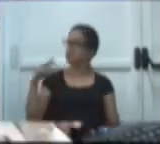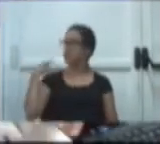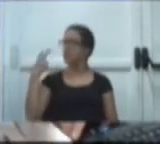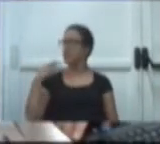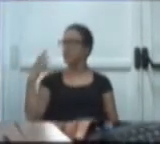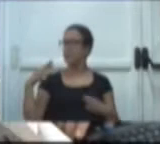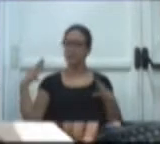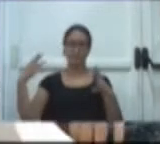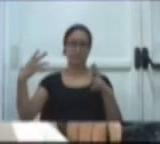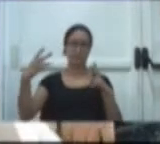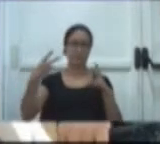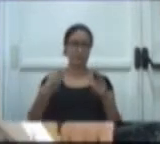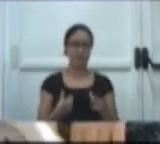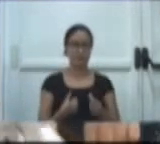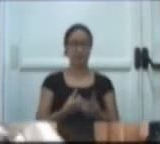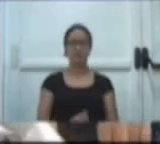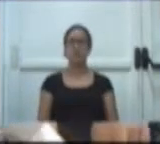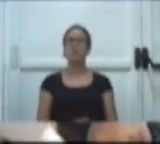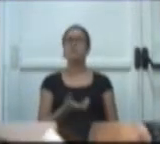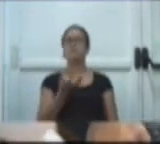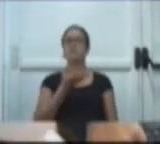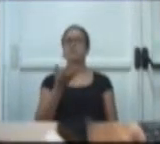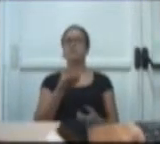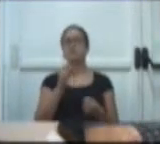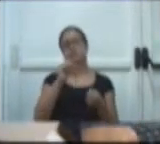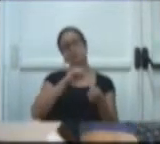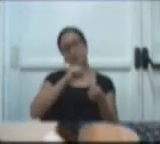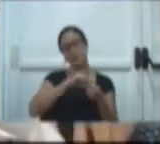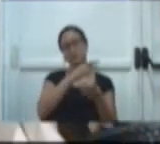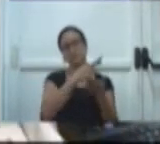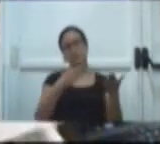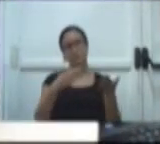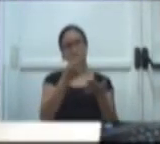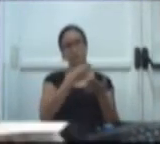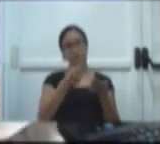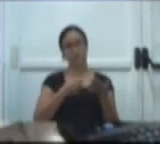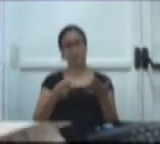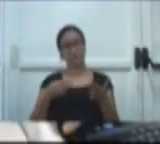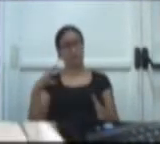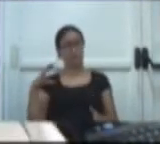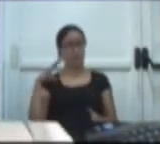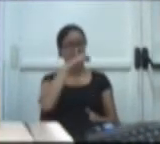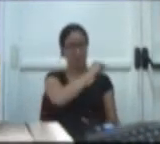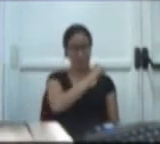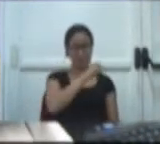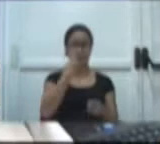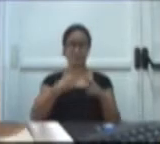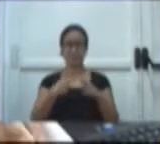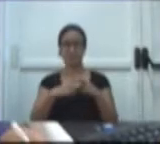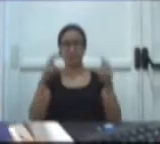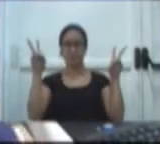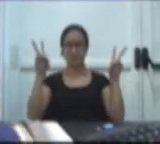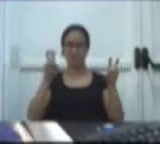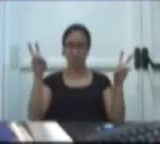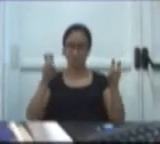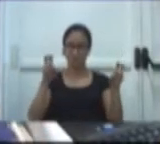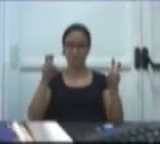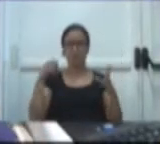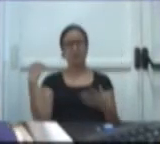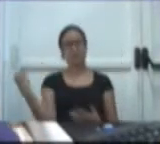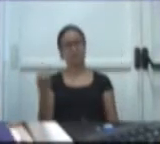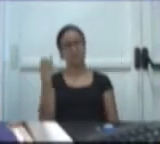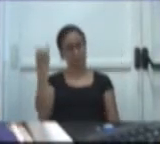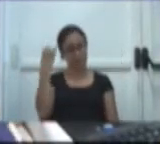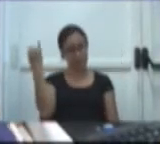esse requerimento justamente com o intuito de questionar e pedir o adiantamento pelo assunto, né, que nos traz a cidade